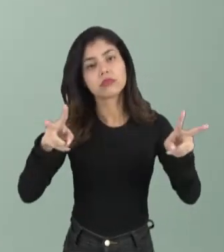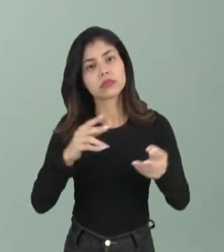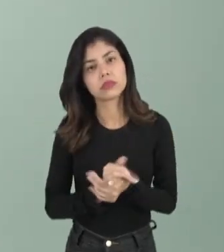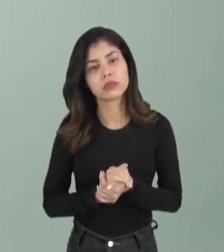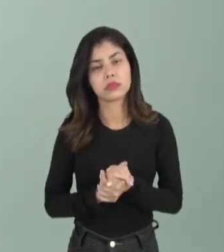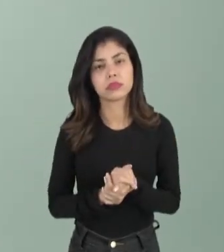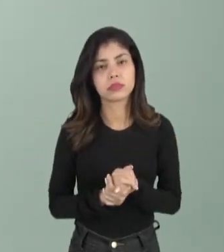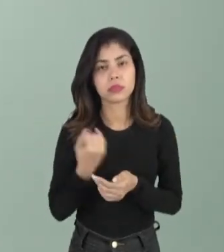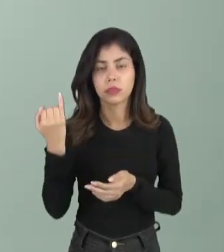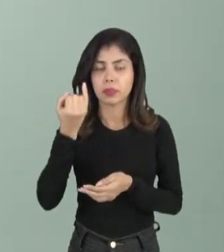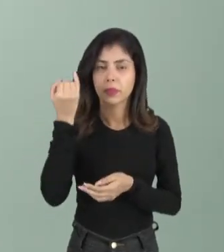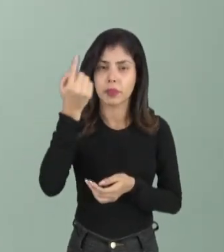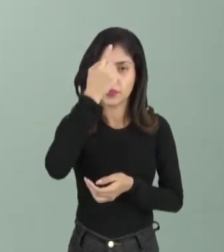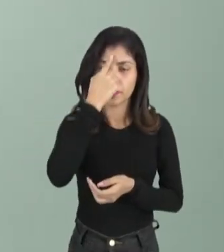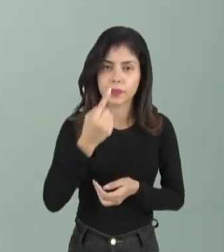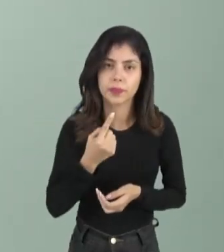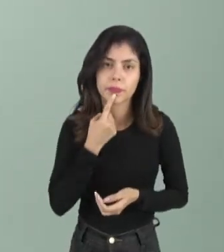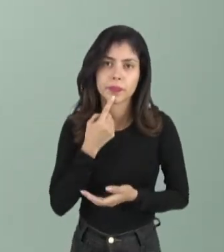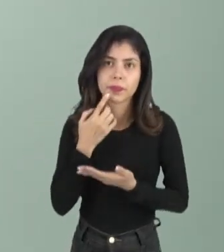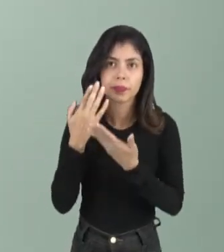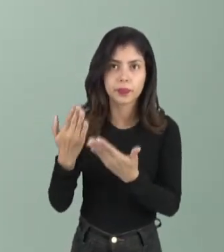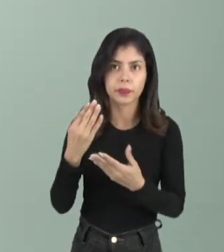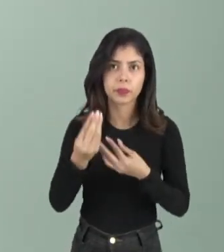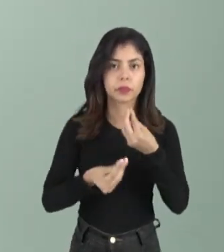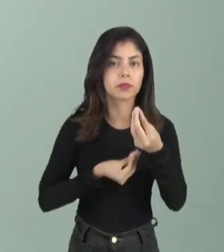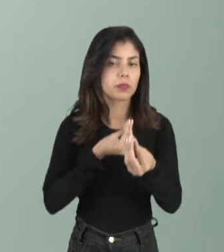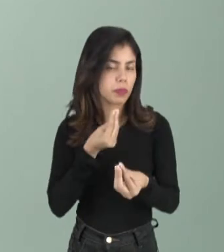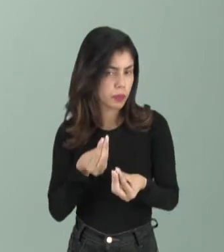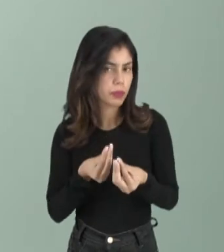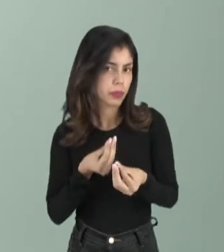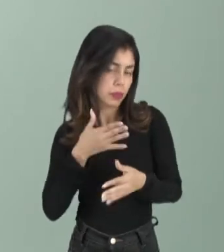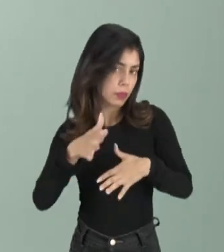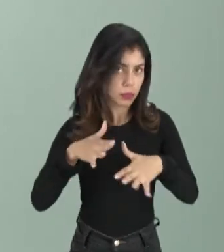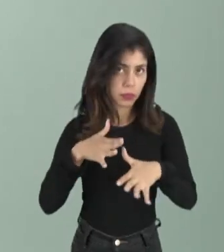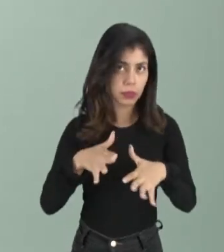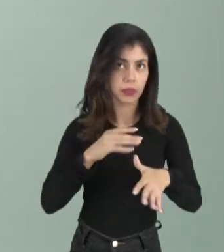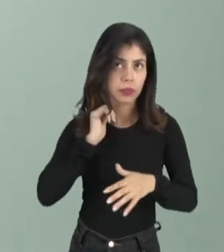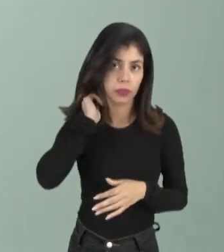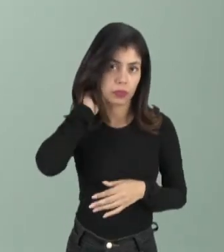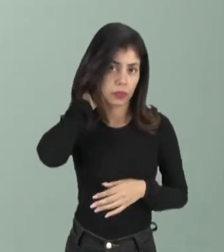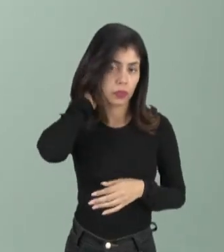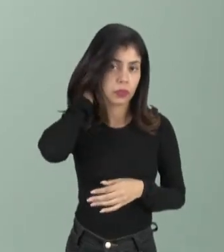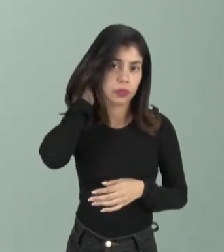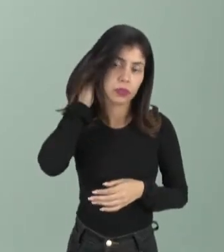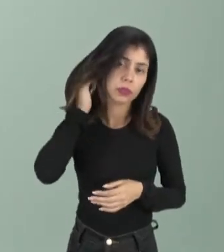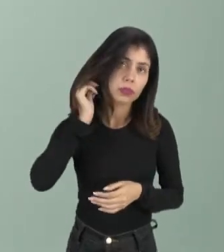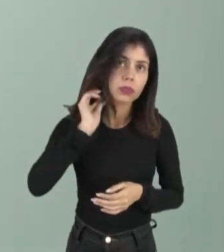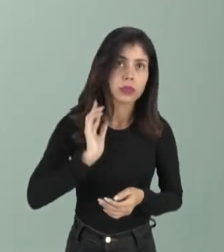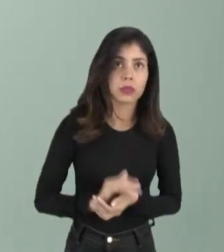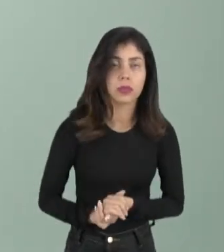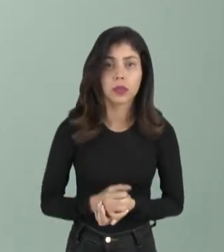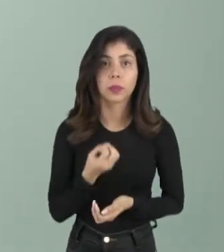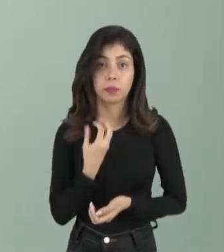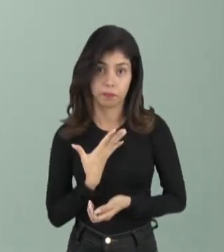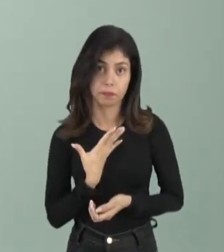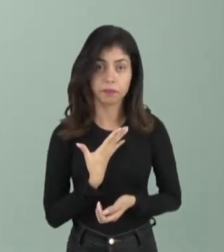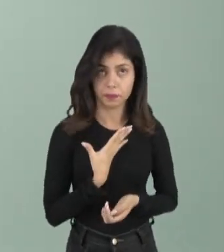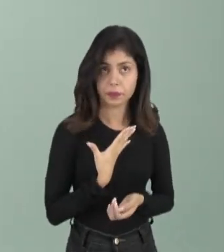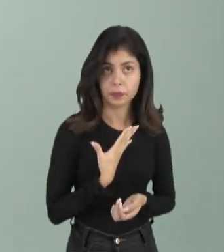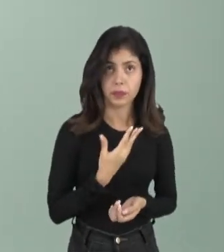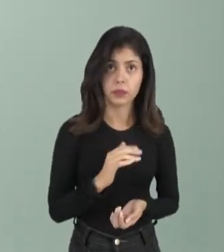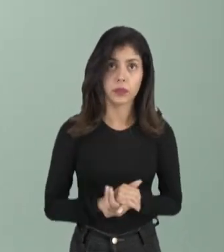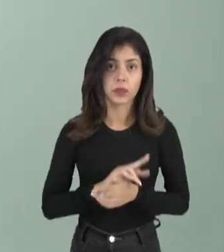Aí a obra fonte para vocês verem como que esse movimento é um movimento bem